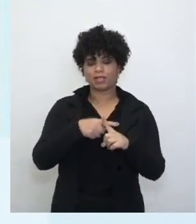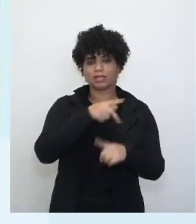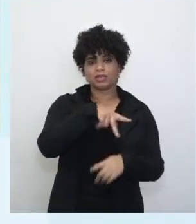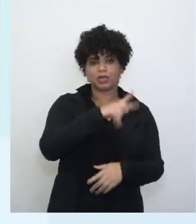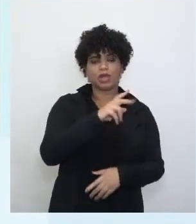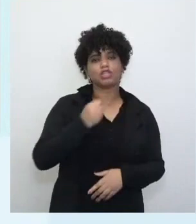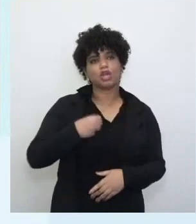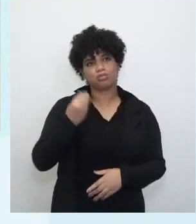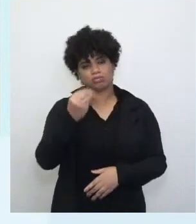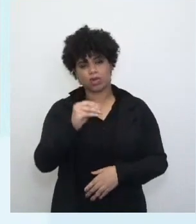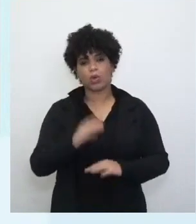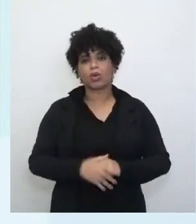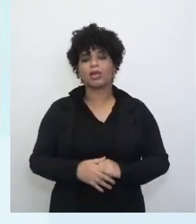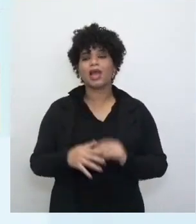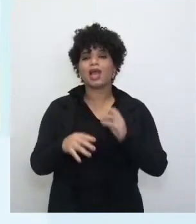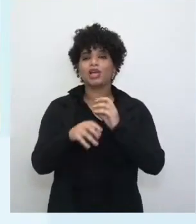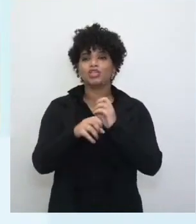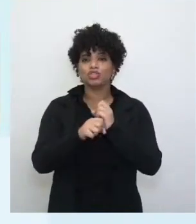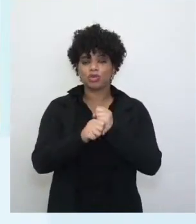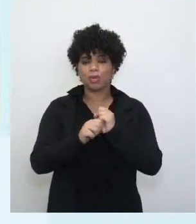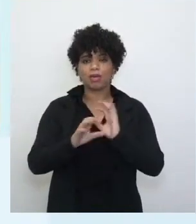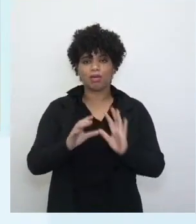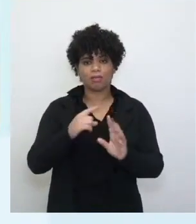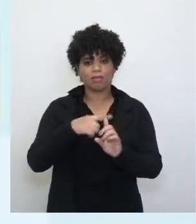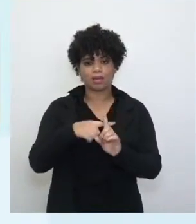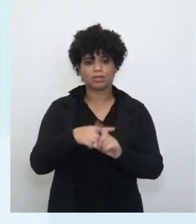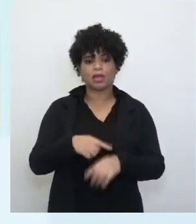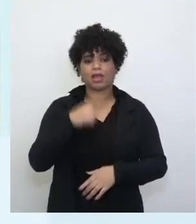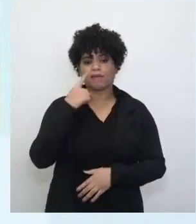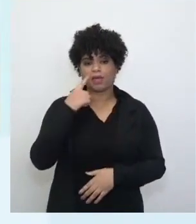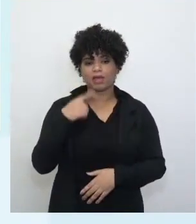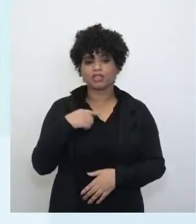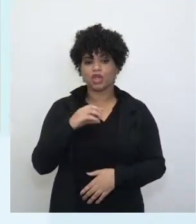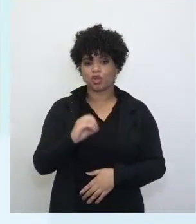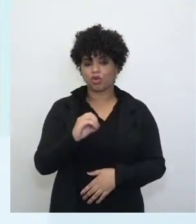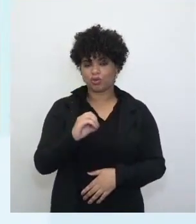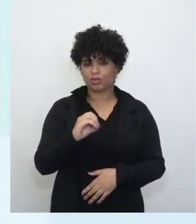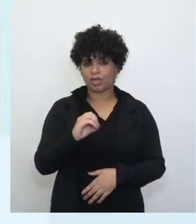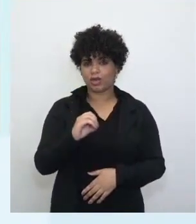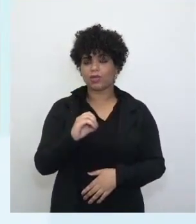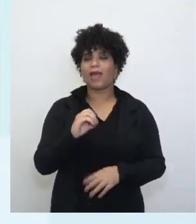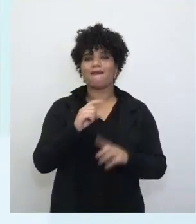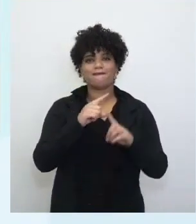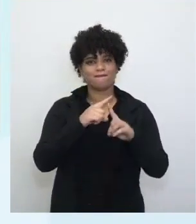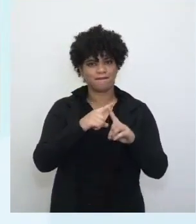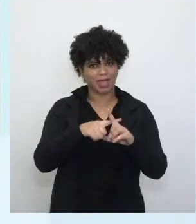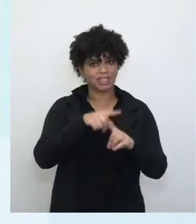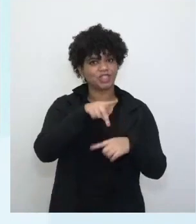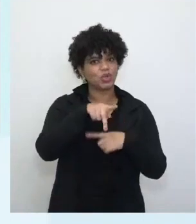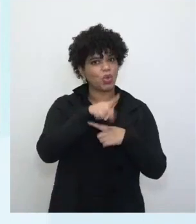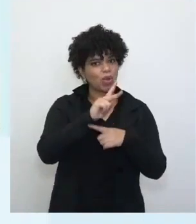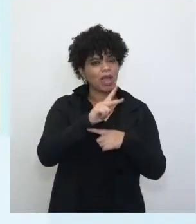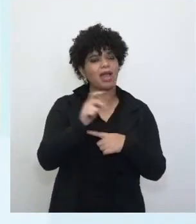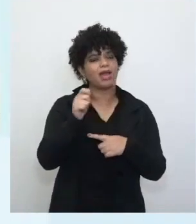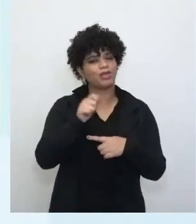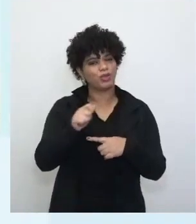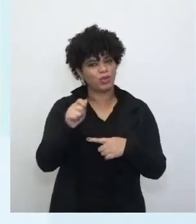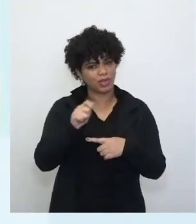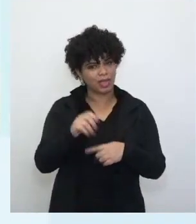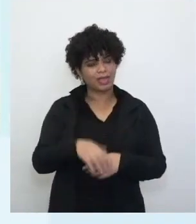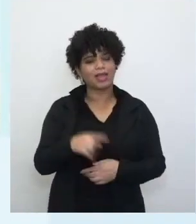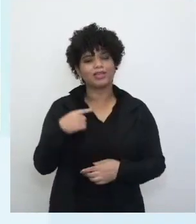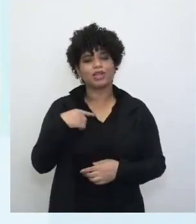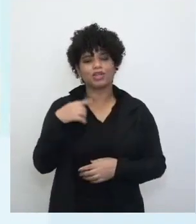o resultado, somei com o lá de cima. Aí, peguei esse valor novo, multipliquei pelo k, anotei o resultado, somei